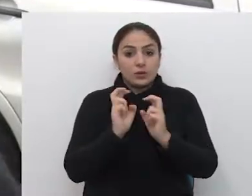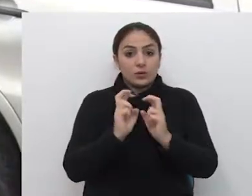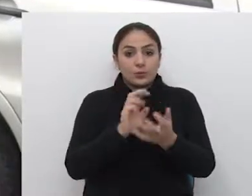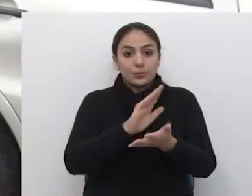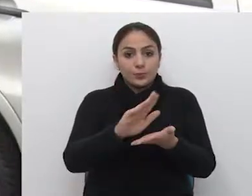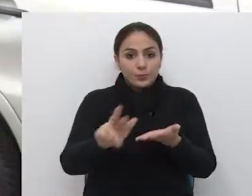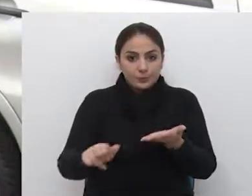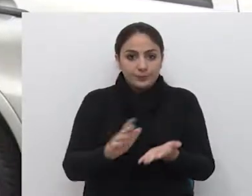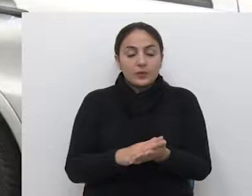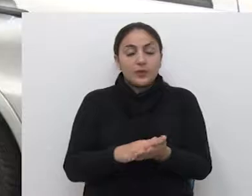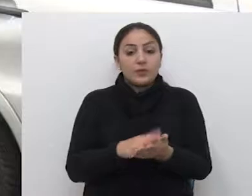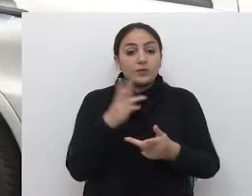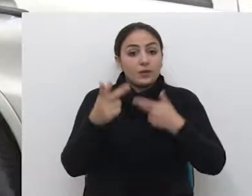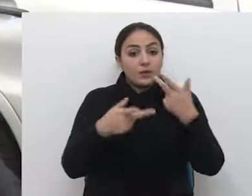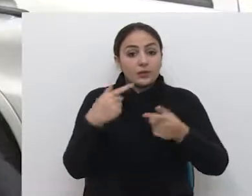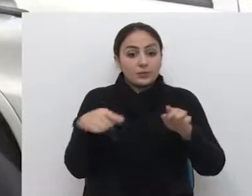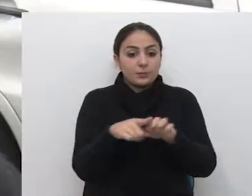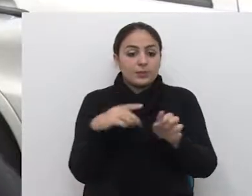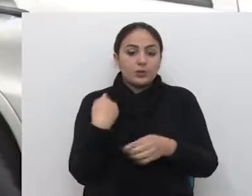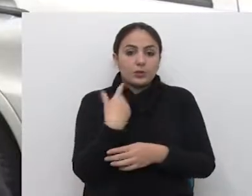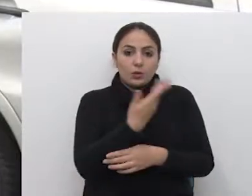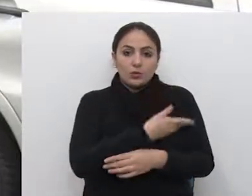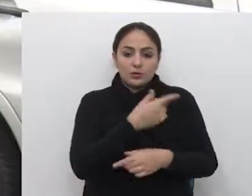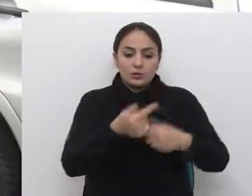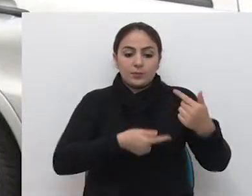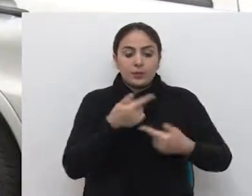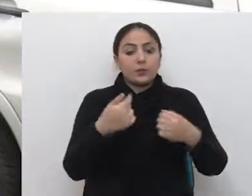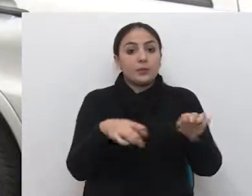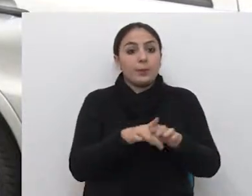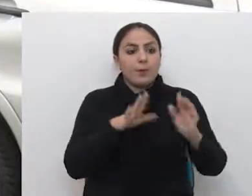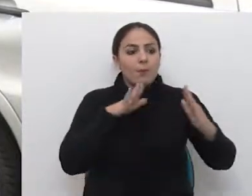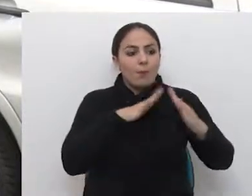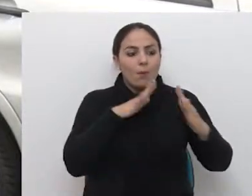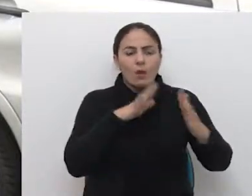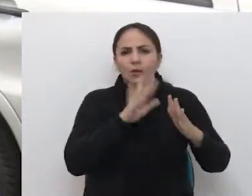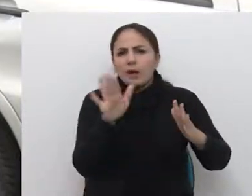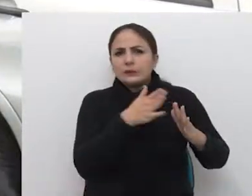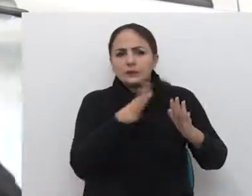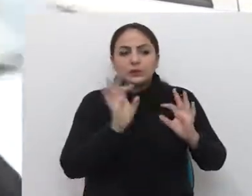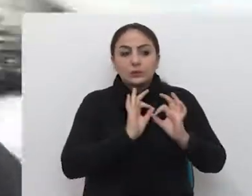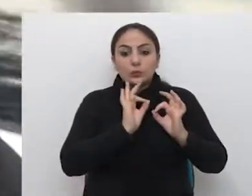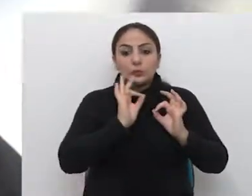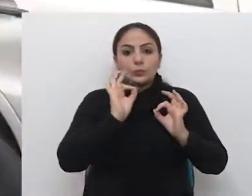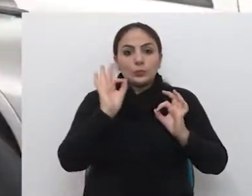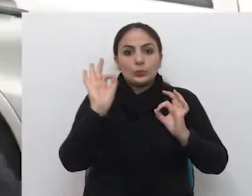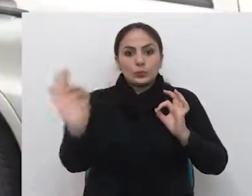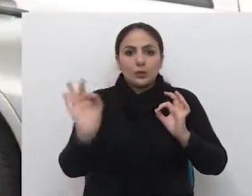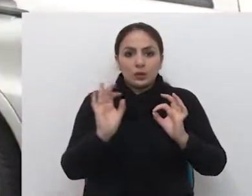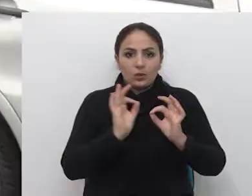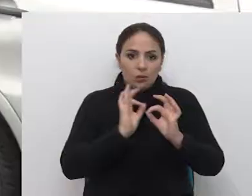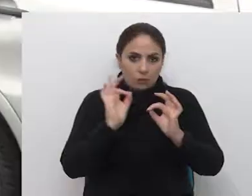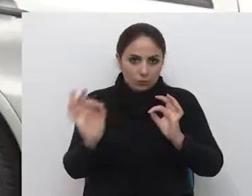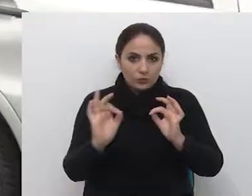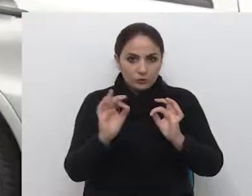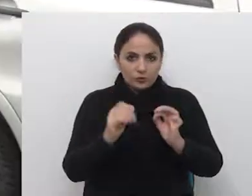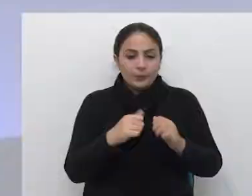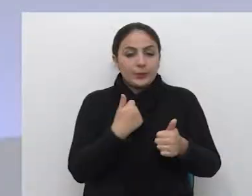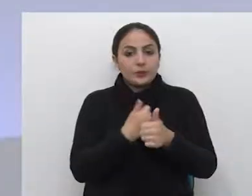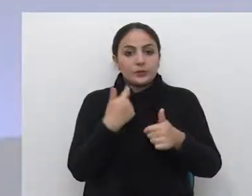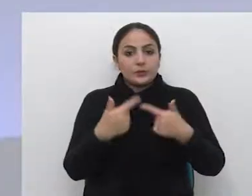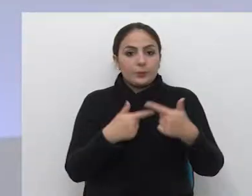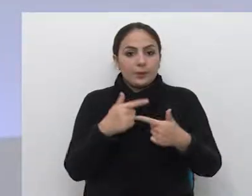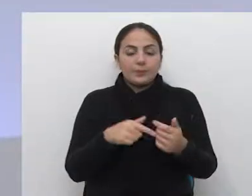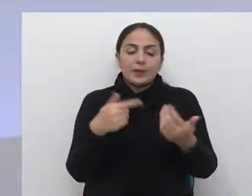que os nossos servidores também, que pertencem ao quadro geral, moram, às vezes, em locais bem distantes dos seus locais de